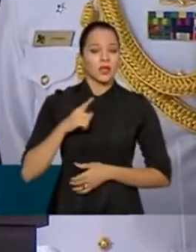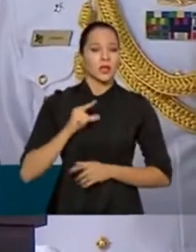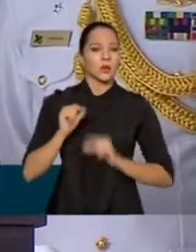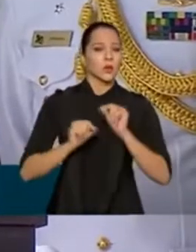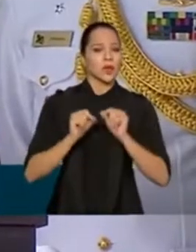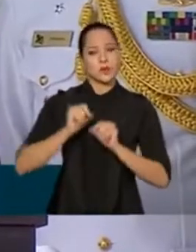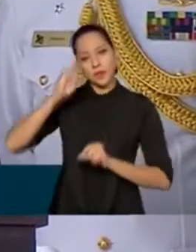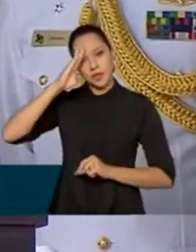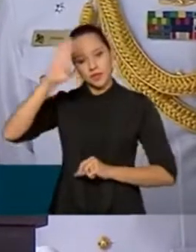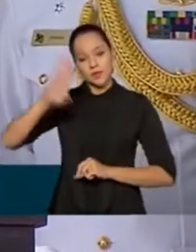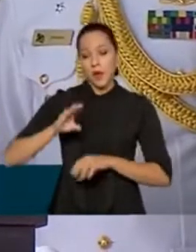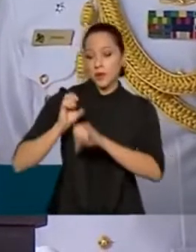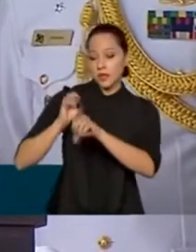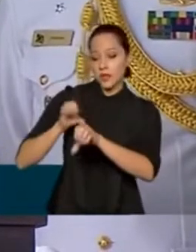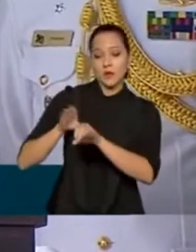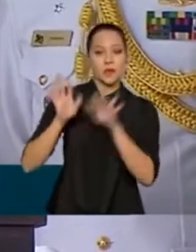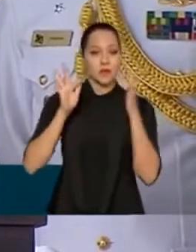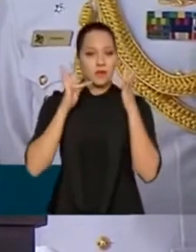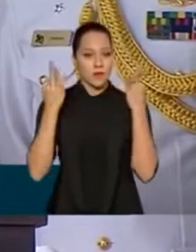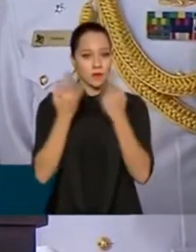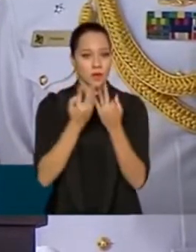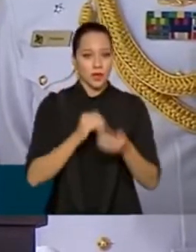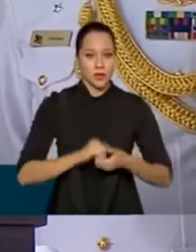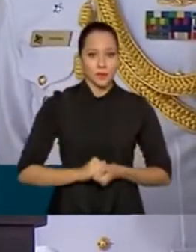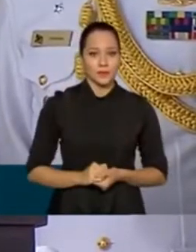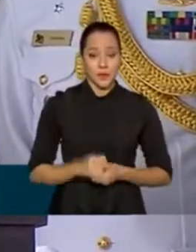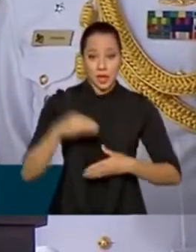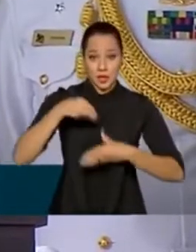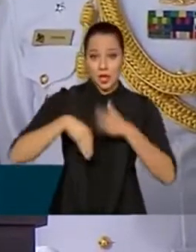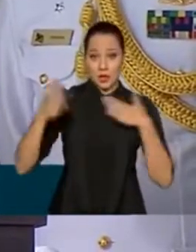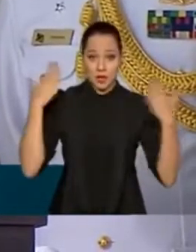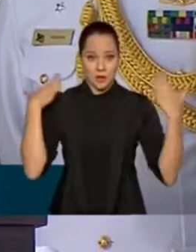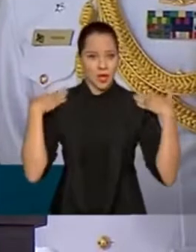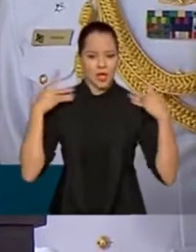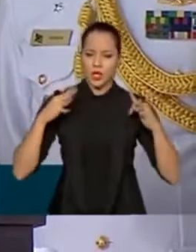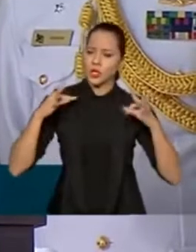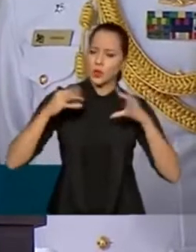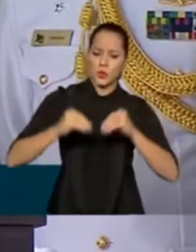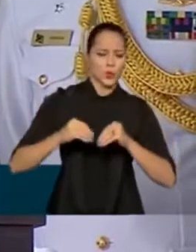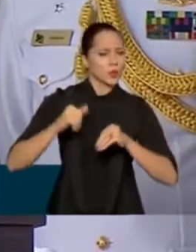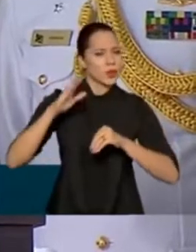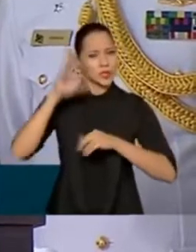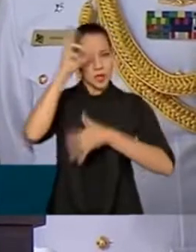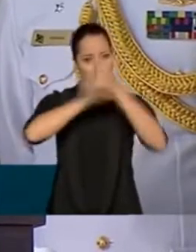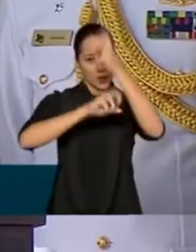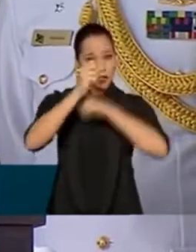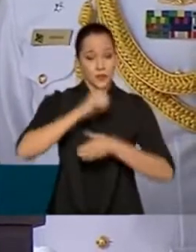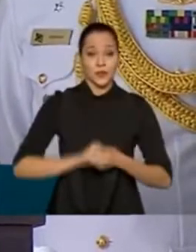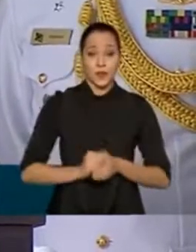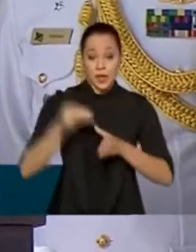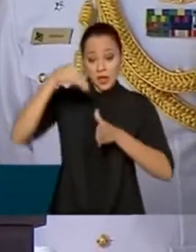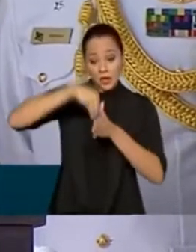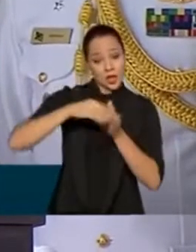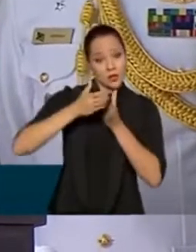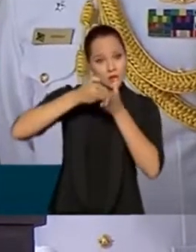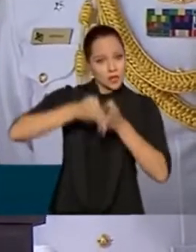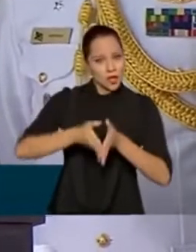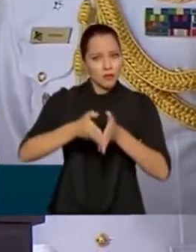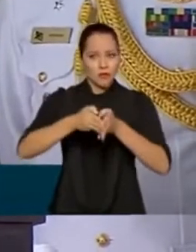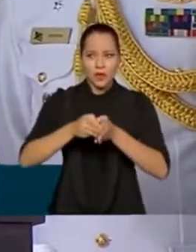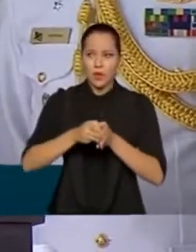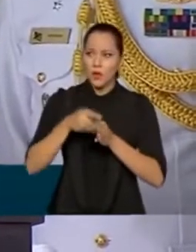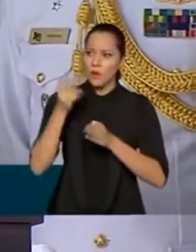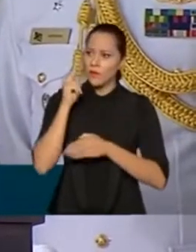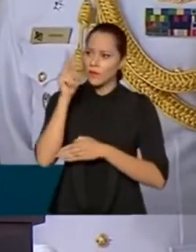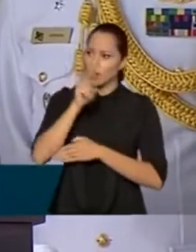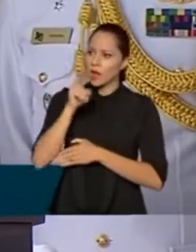os ensinamentos de familiares. Na Marinha, tudo mais aprendi. A bordo de navios, vivenciei a